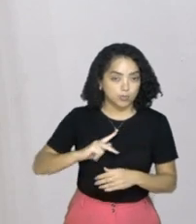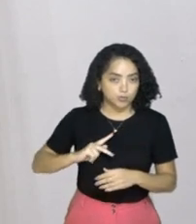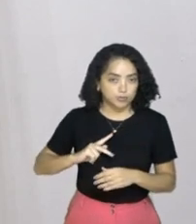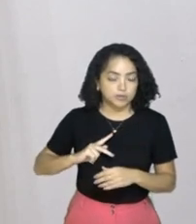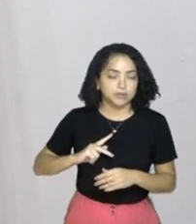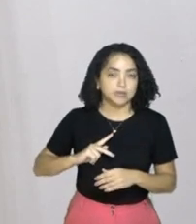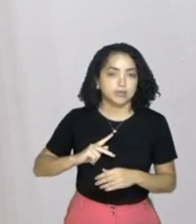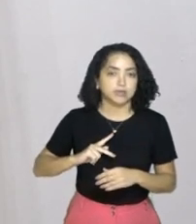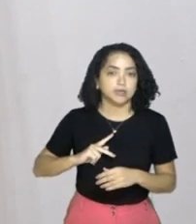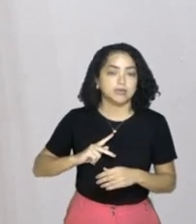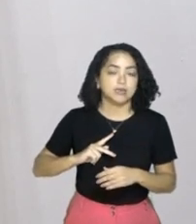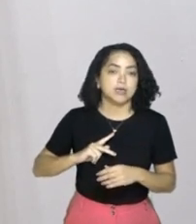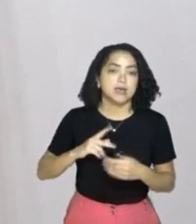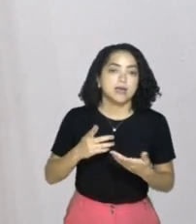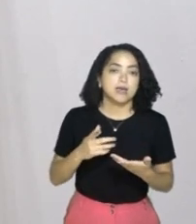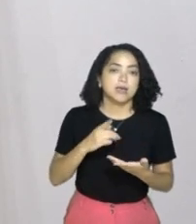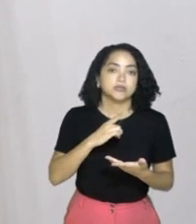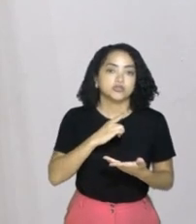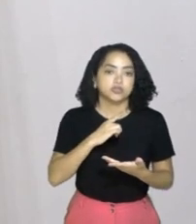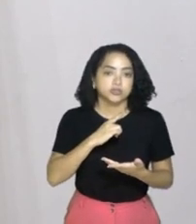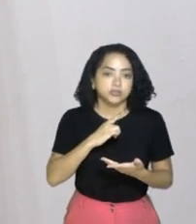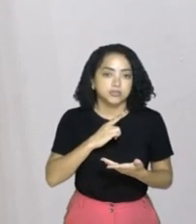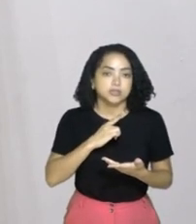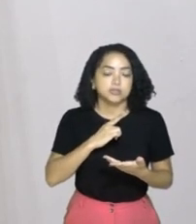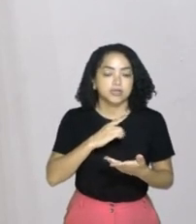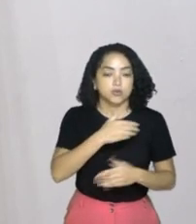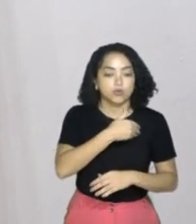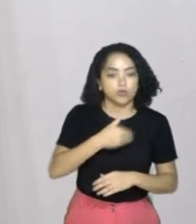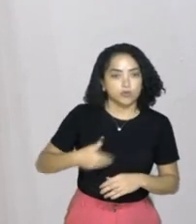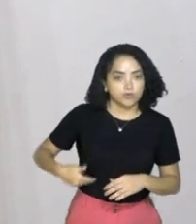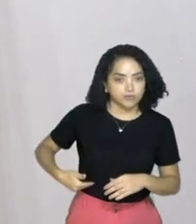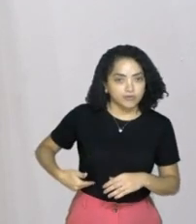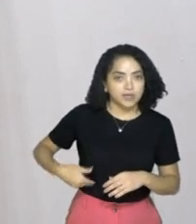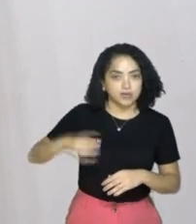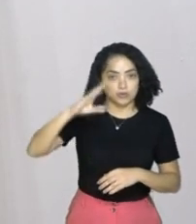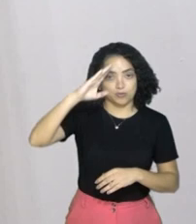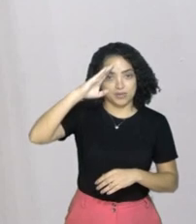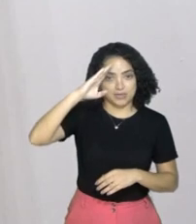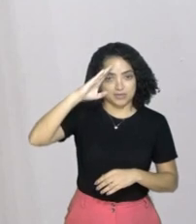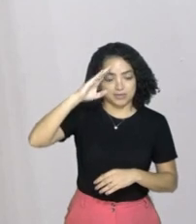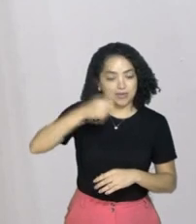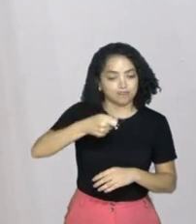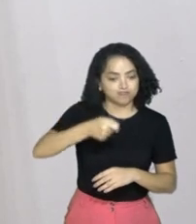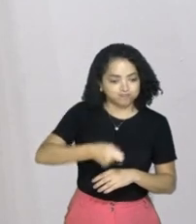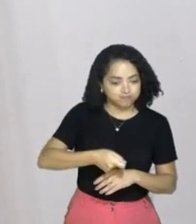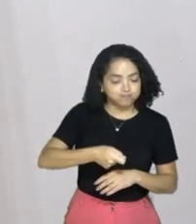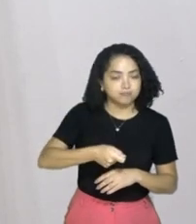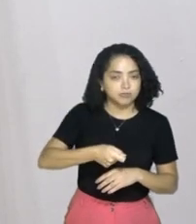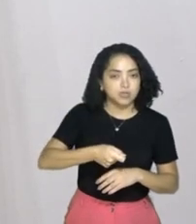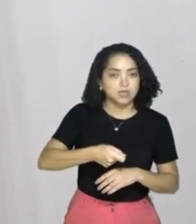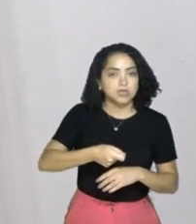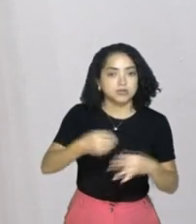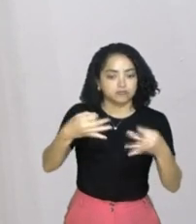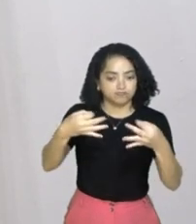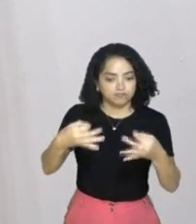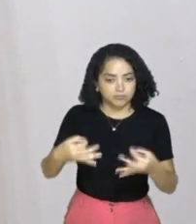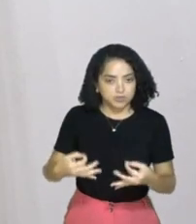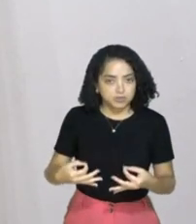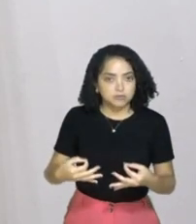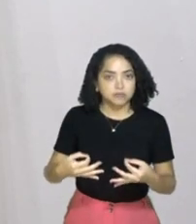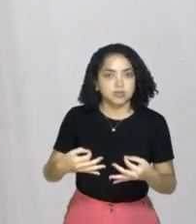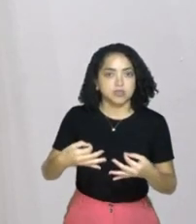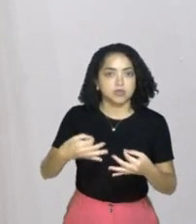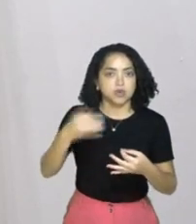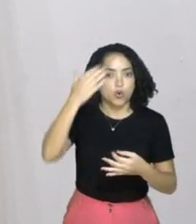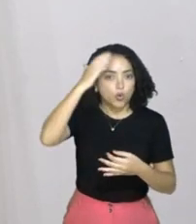onde que tínhamos o governo militar e tínhamos disciplina e Ordem desde o corte de cabelo